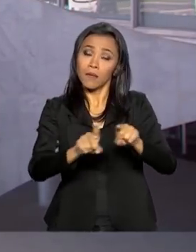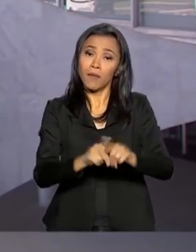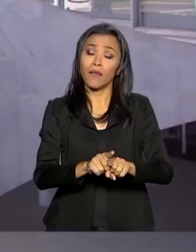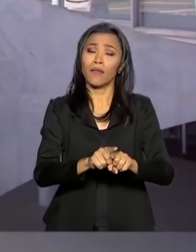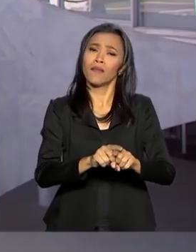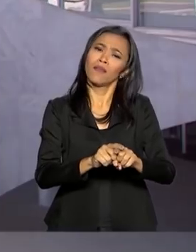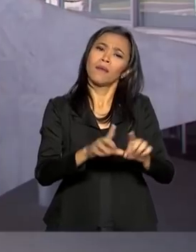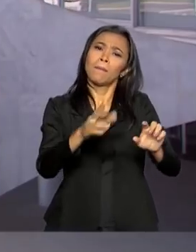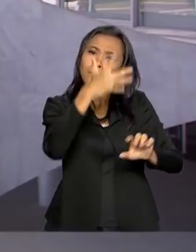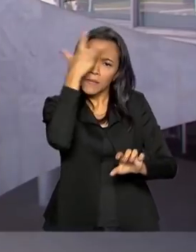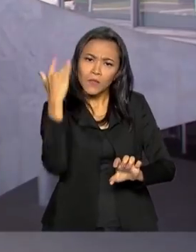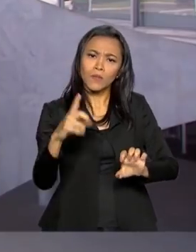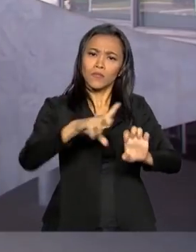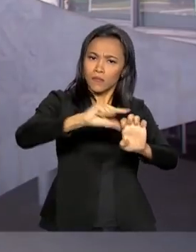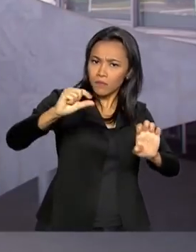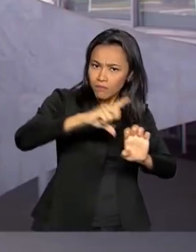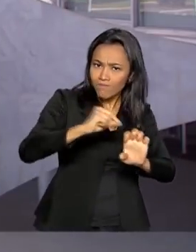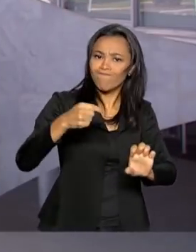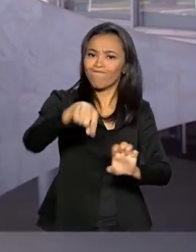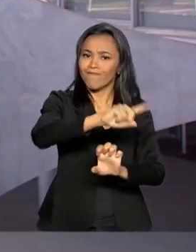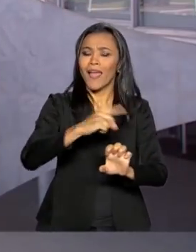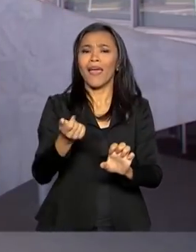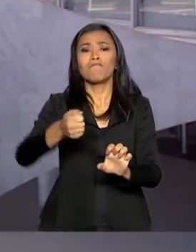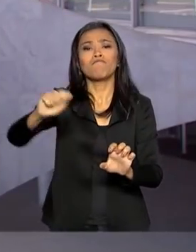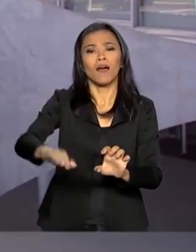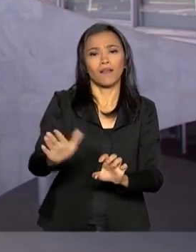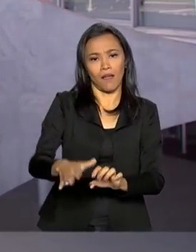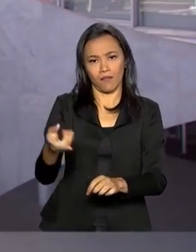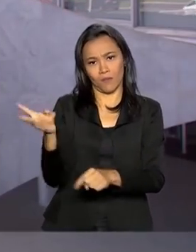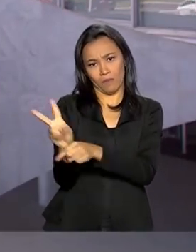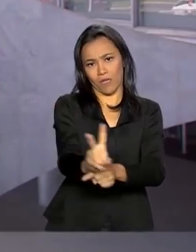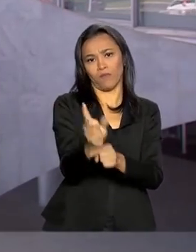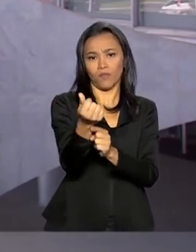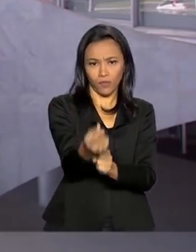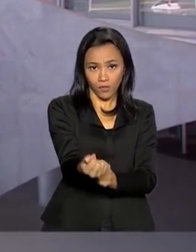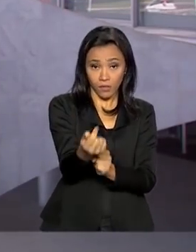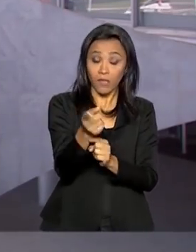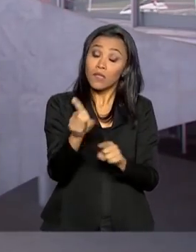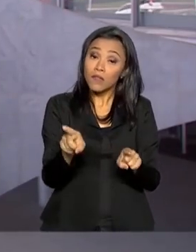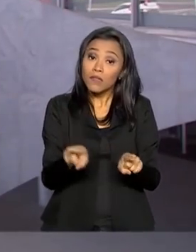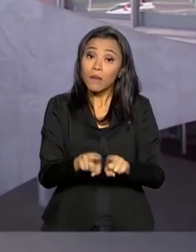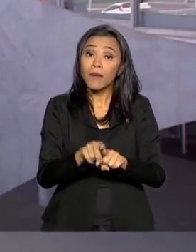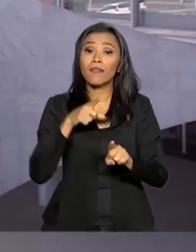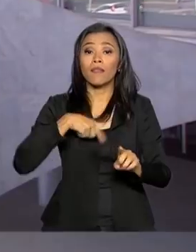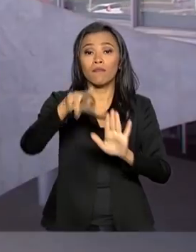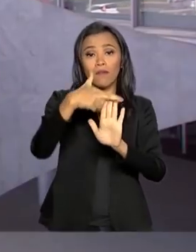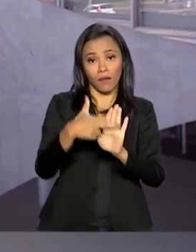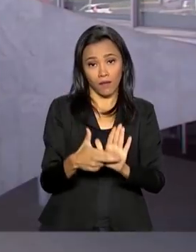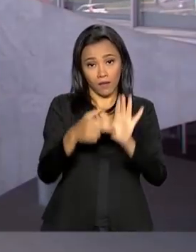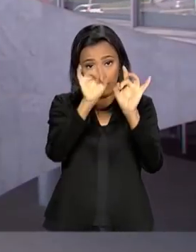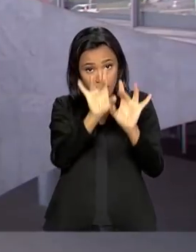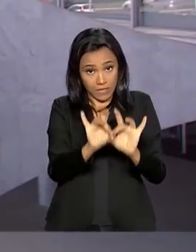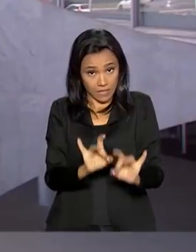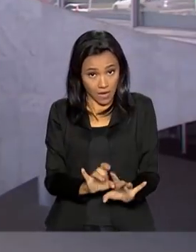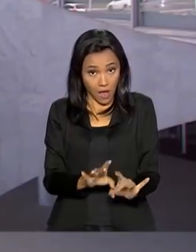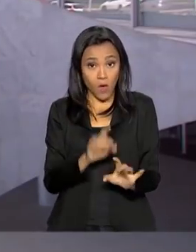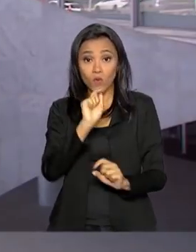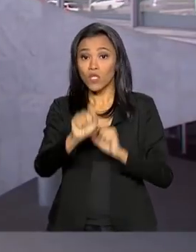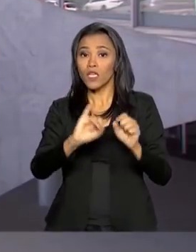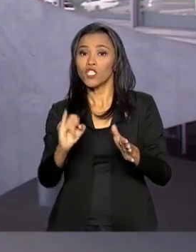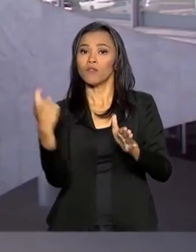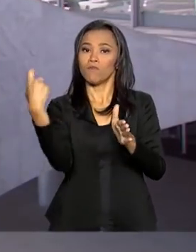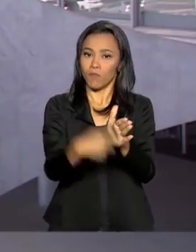é tornar o crédito mais barato para esse público. O projeto também cria um regime especial diferenciado de tributação